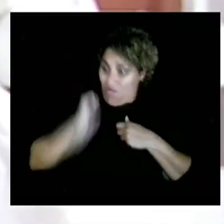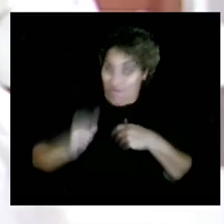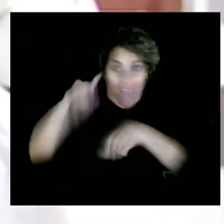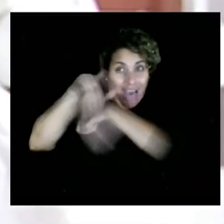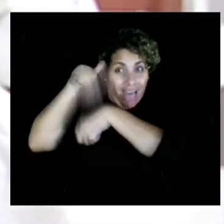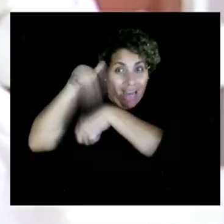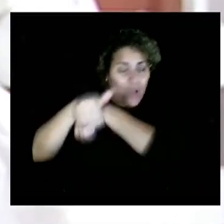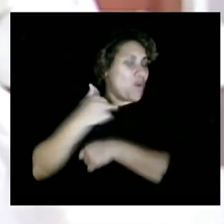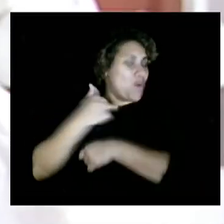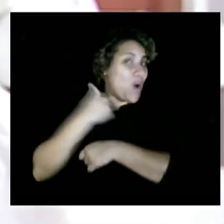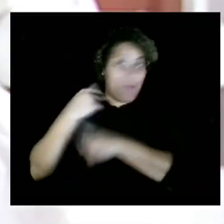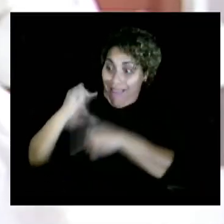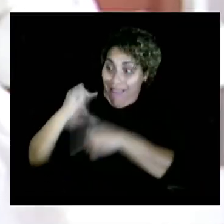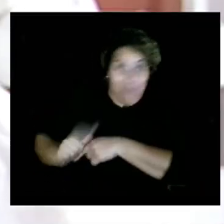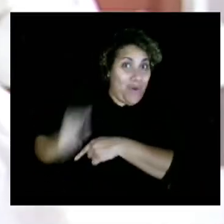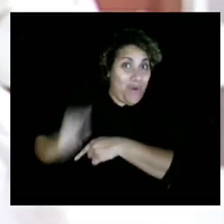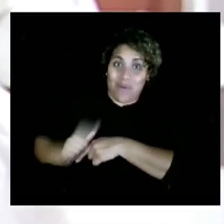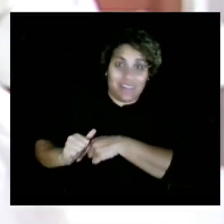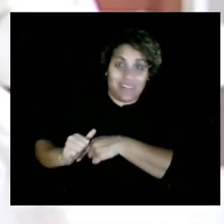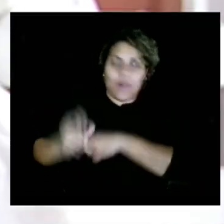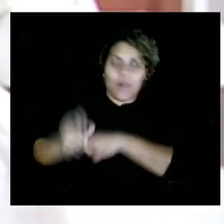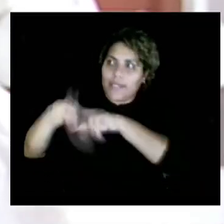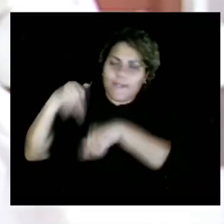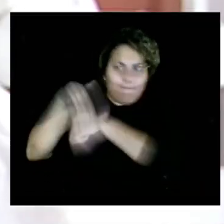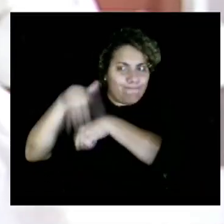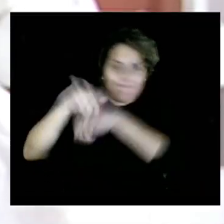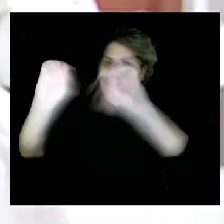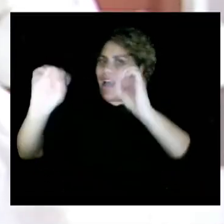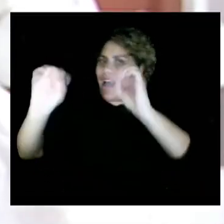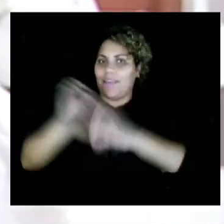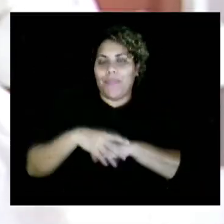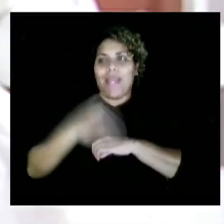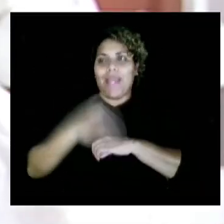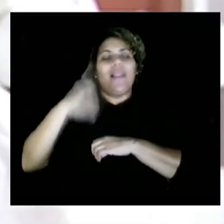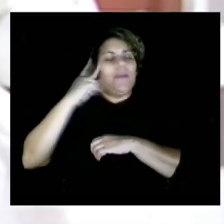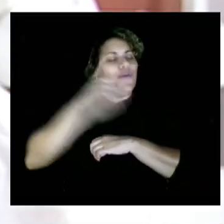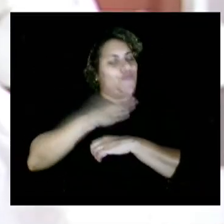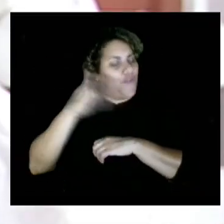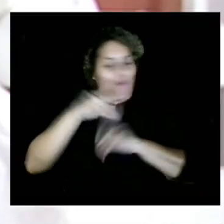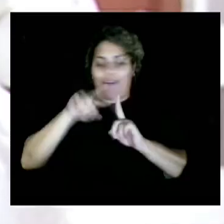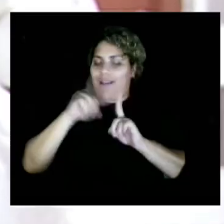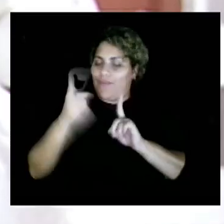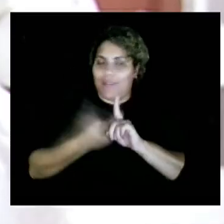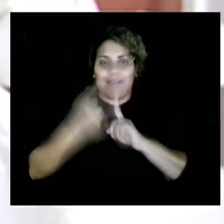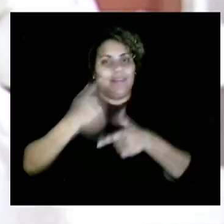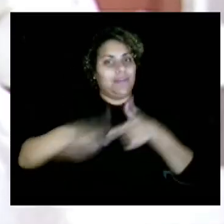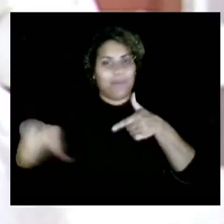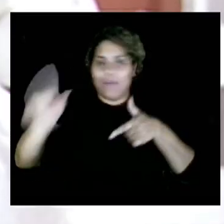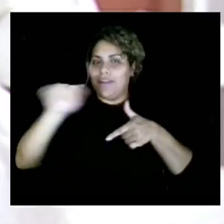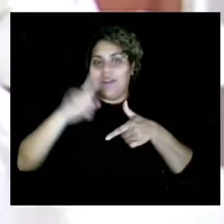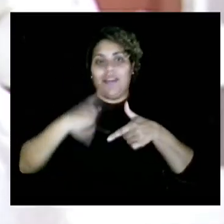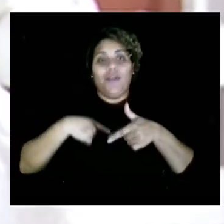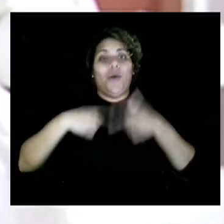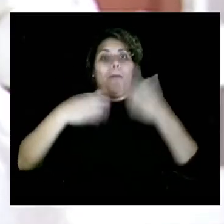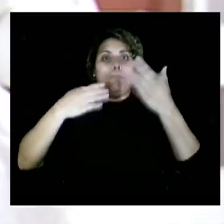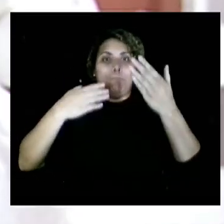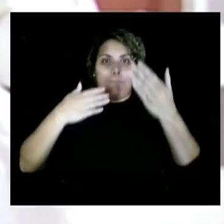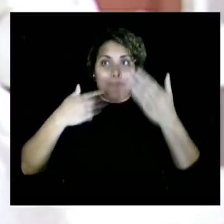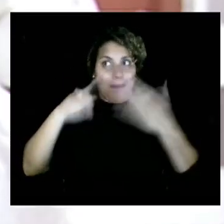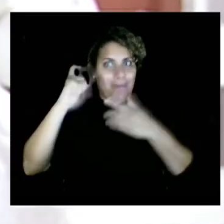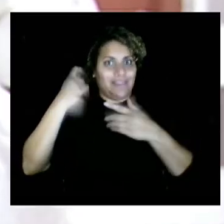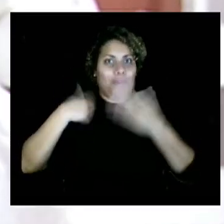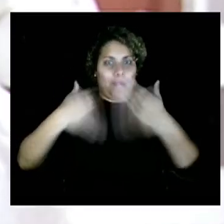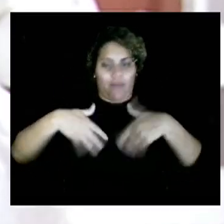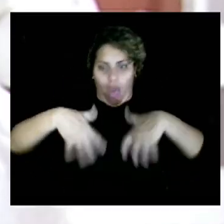fiz uma prova grávida de massagem na prática, né? E até a